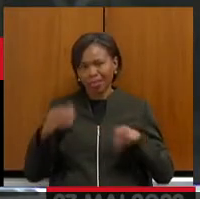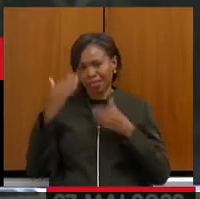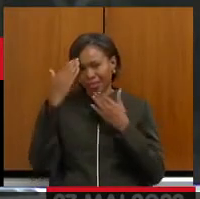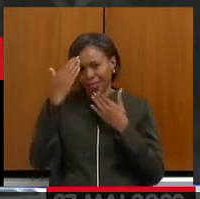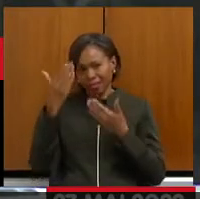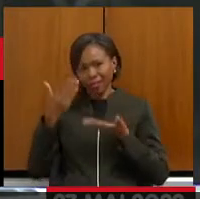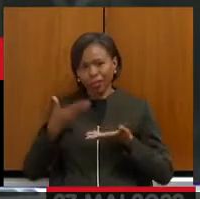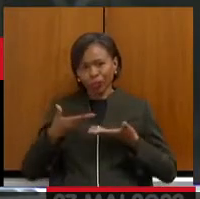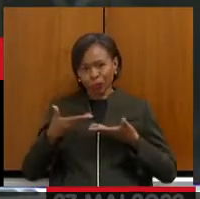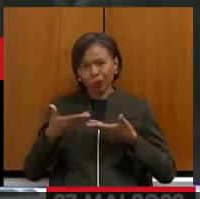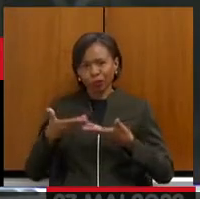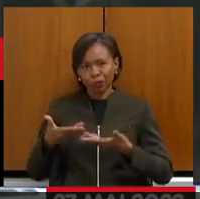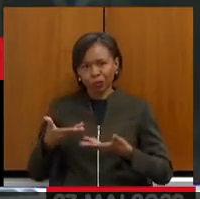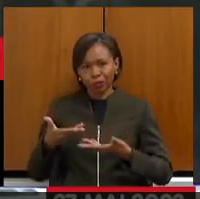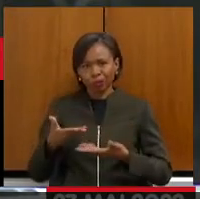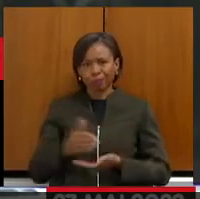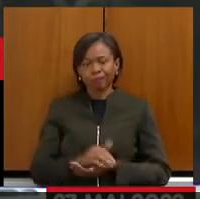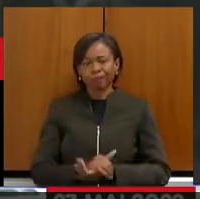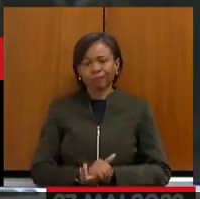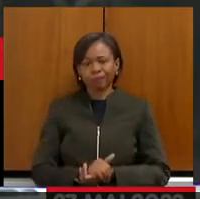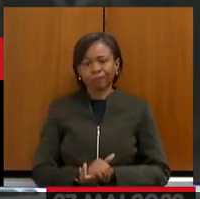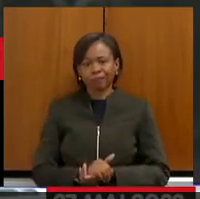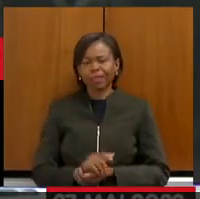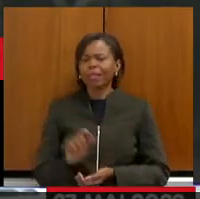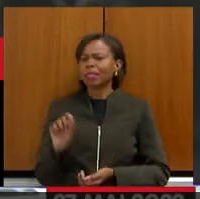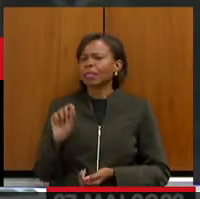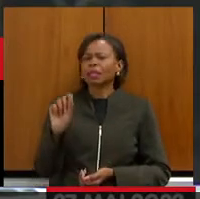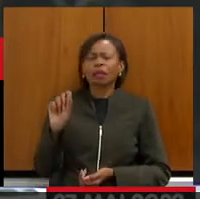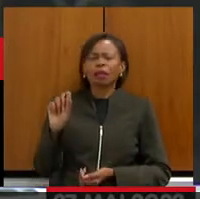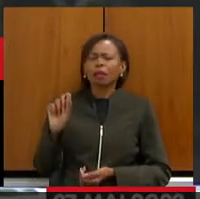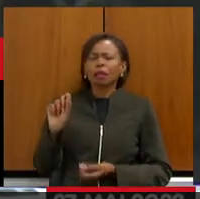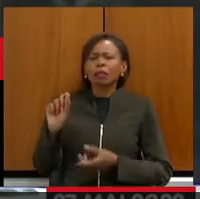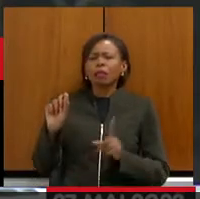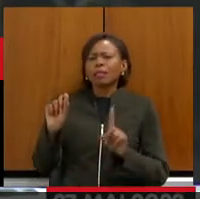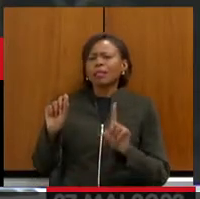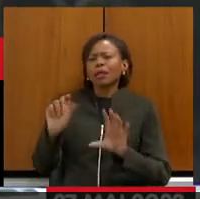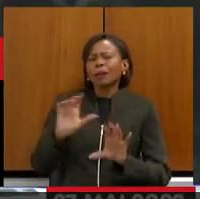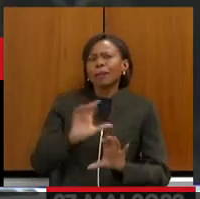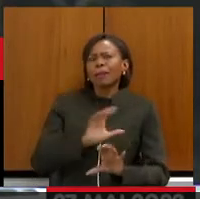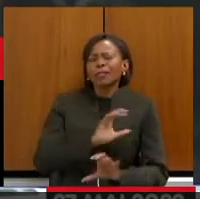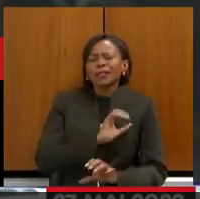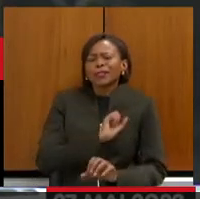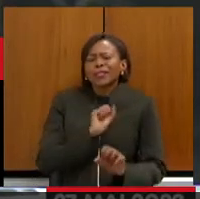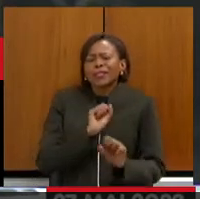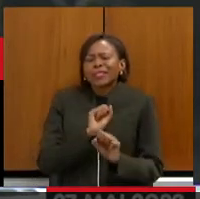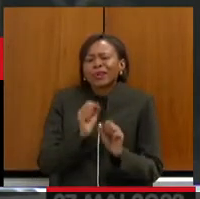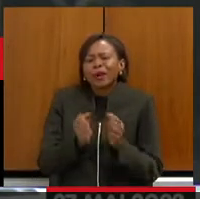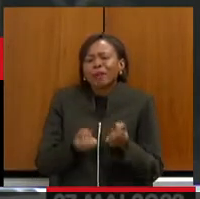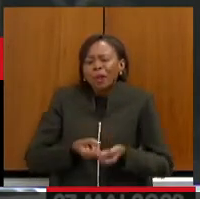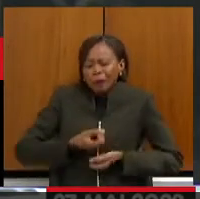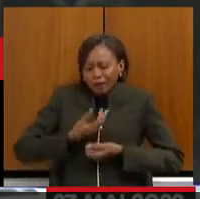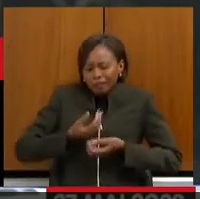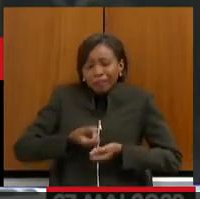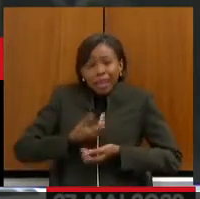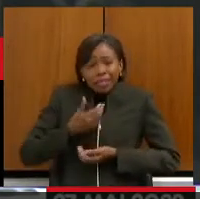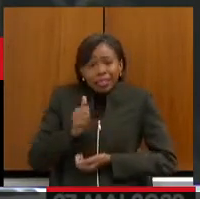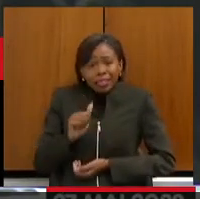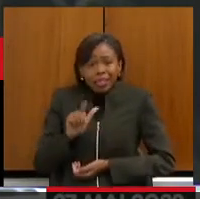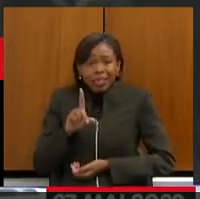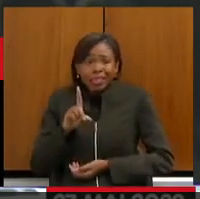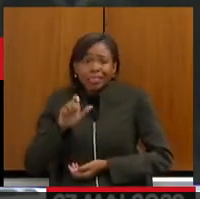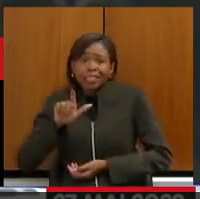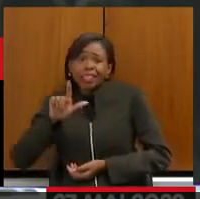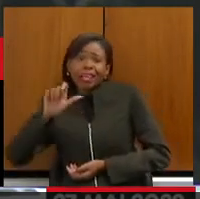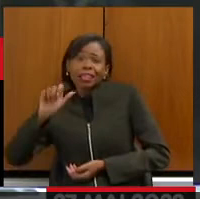convite e quem não se apaixonou pelos versos de Adelia quem não se viu nos